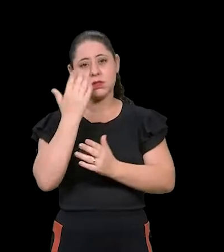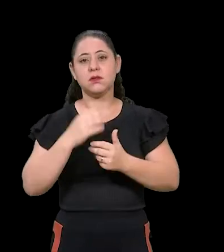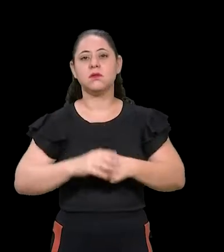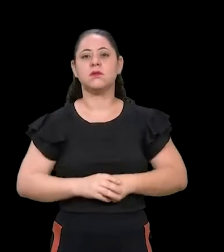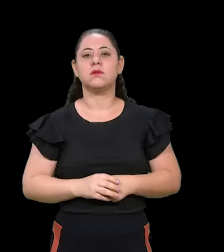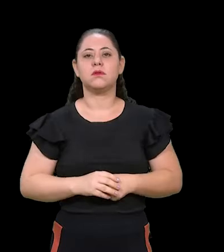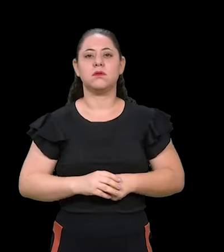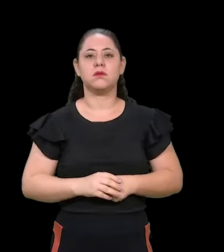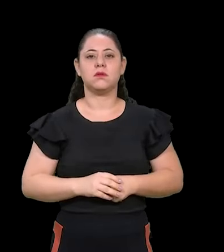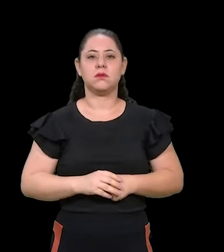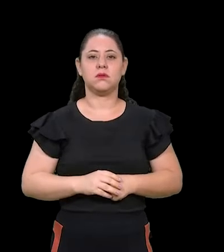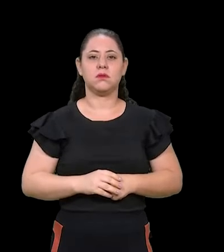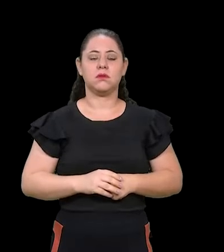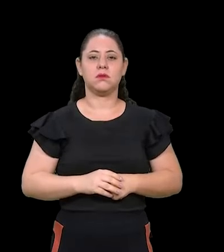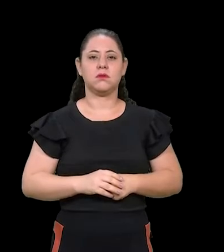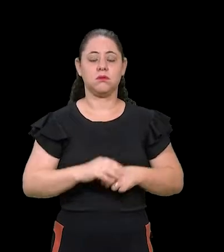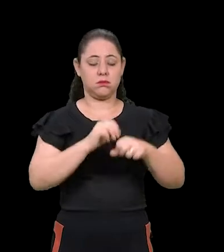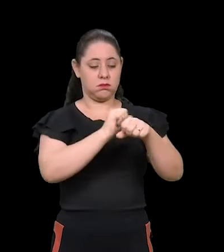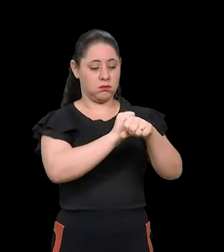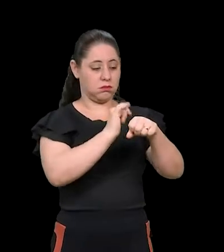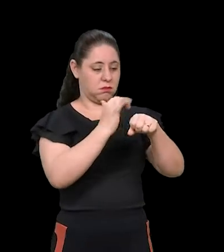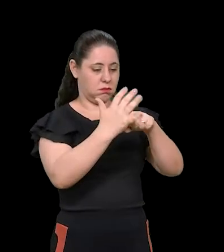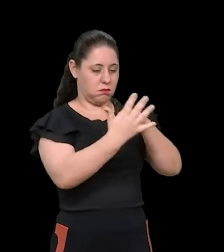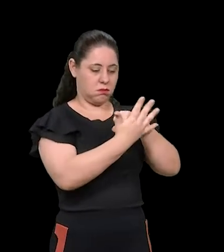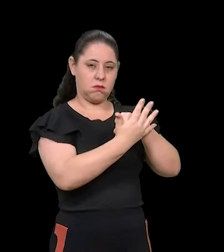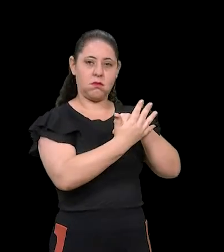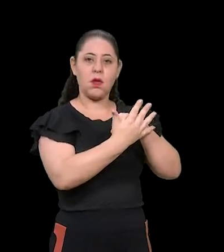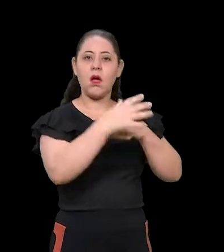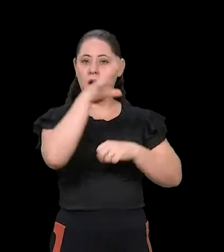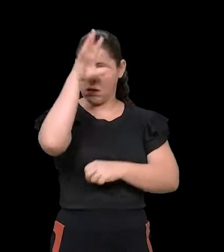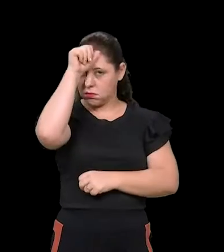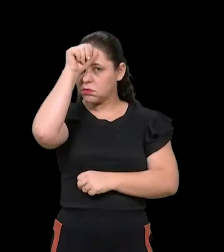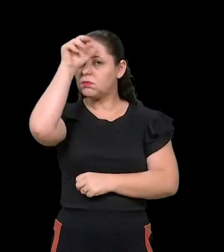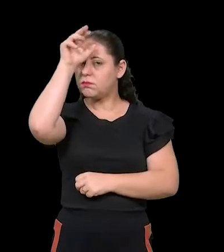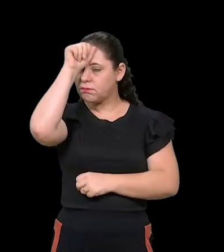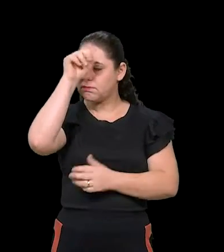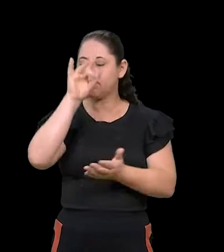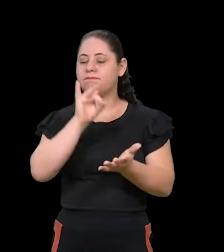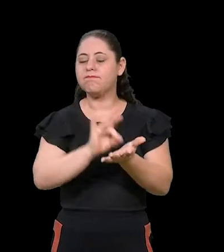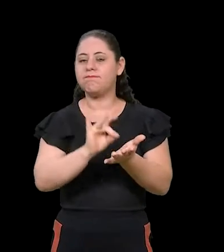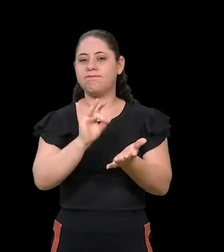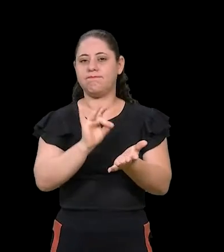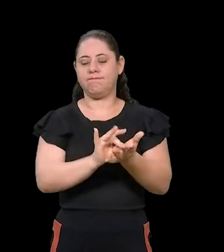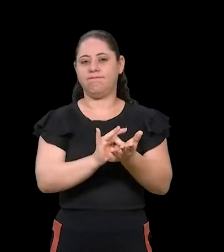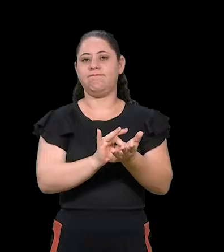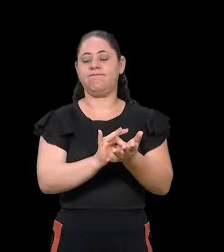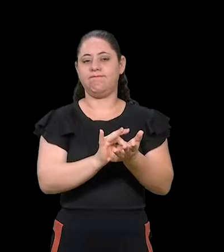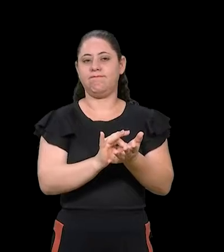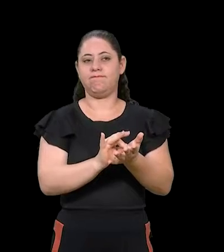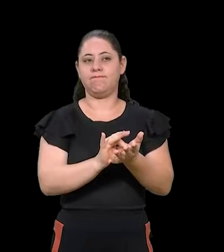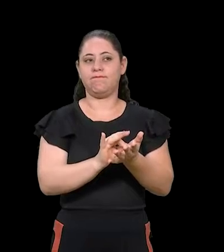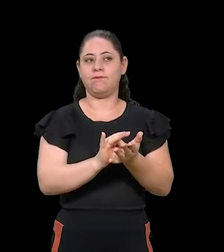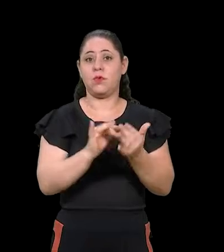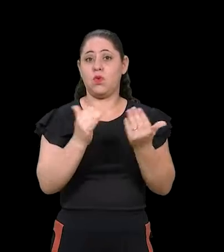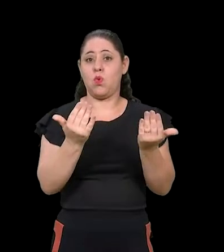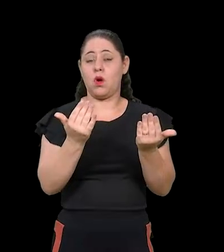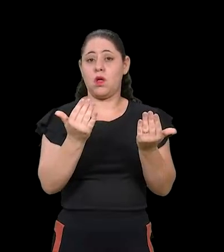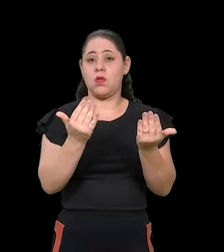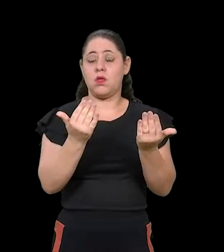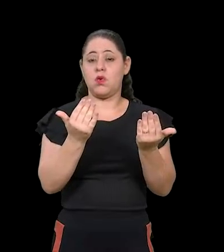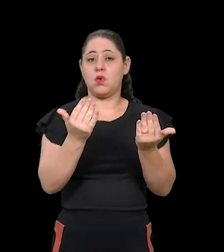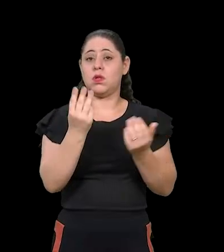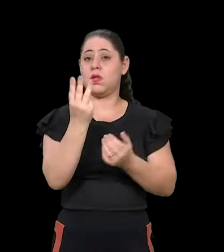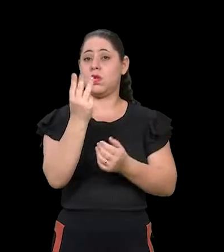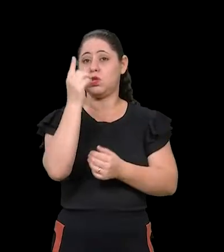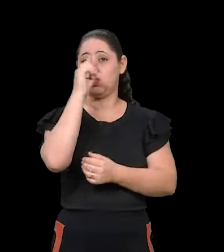A pandemia foi um grande aprendizado, né? Realmente, de repente, assim, quando foi declarado em 3 dias, a gente já estava com